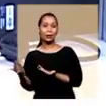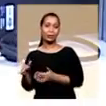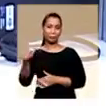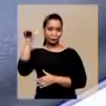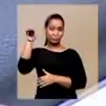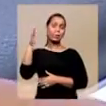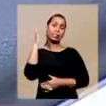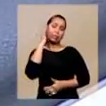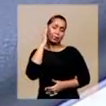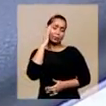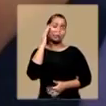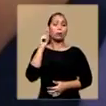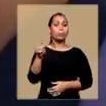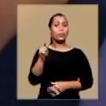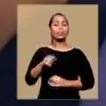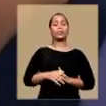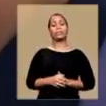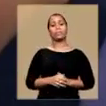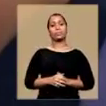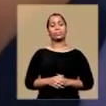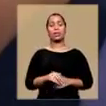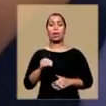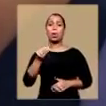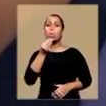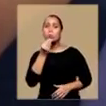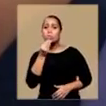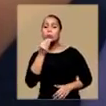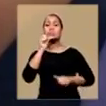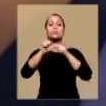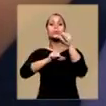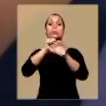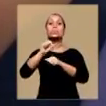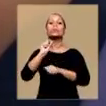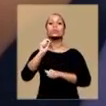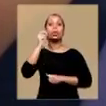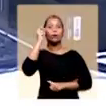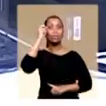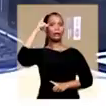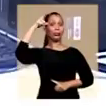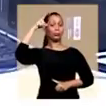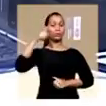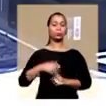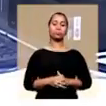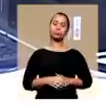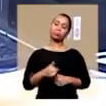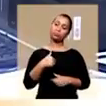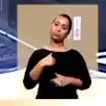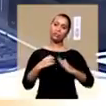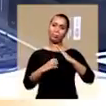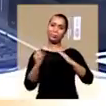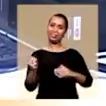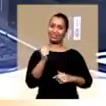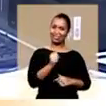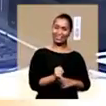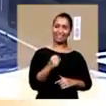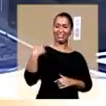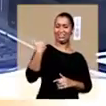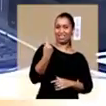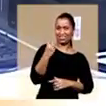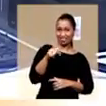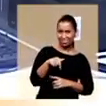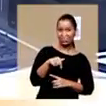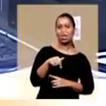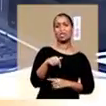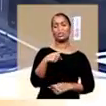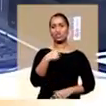adolescência. Tanto sabe que transformou oportunidade em crescimento. Eu entrei aqui na empresa com